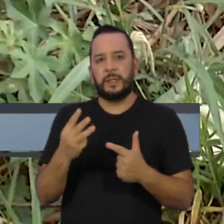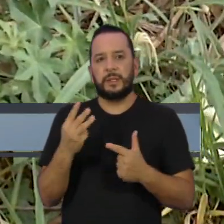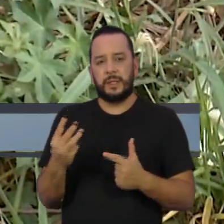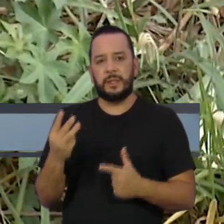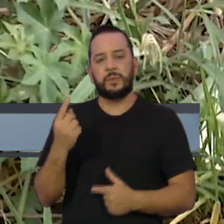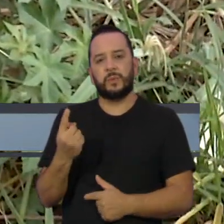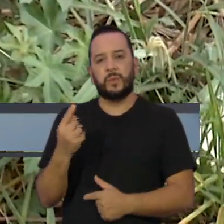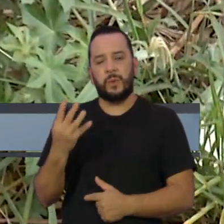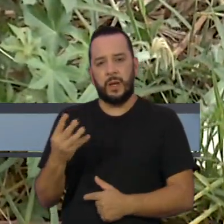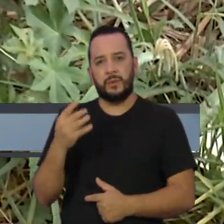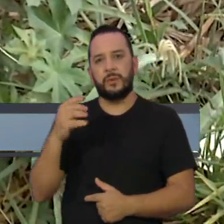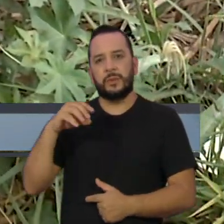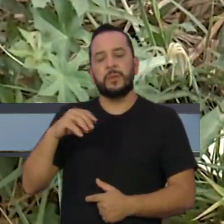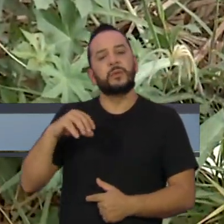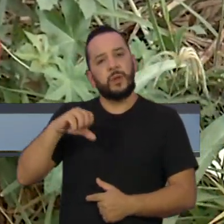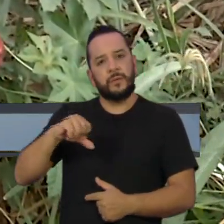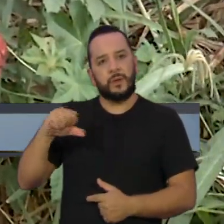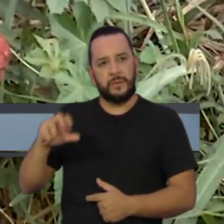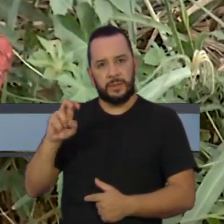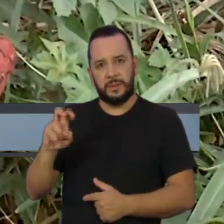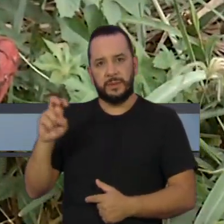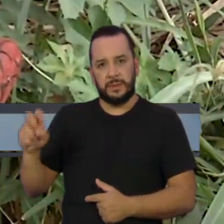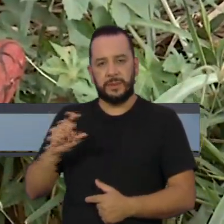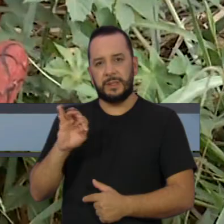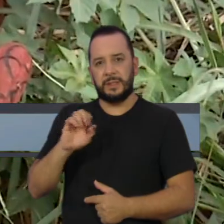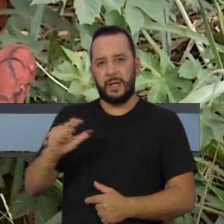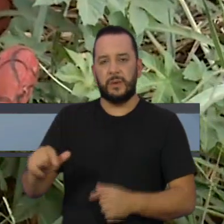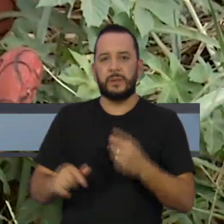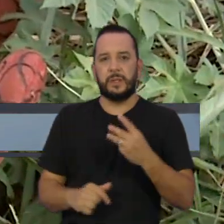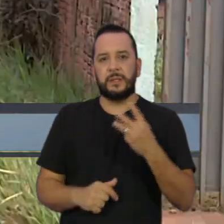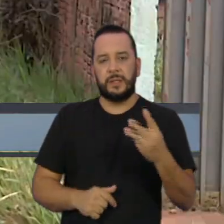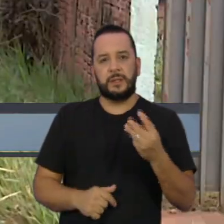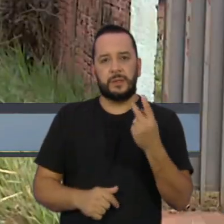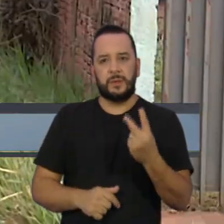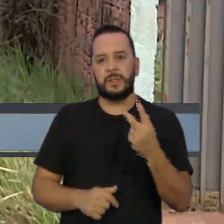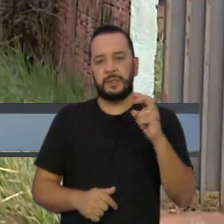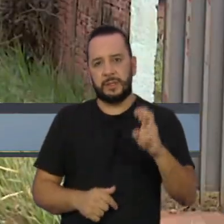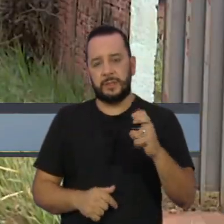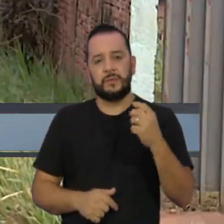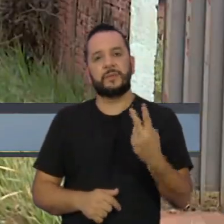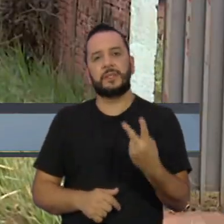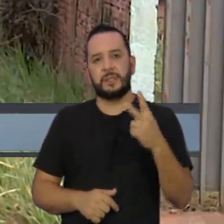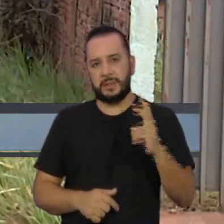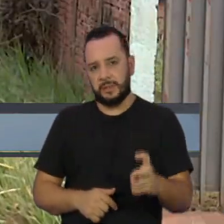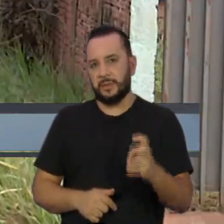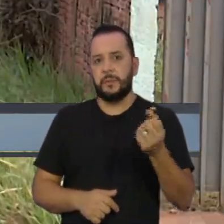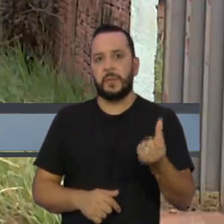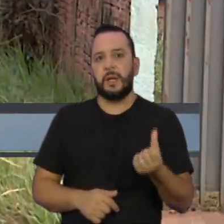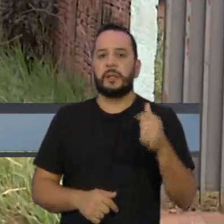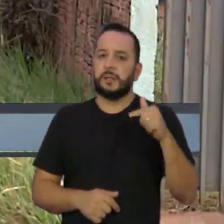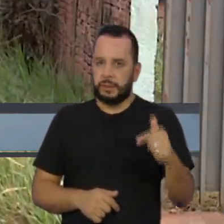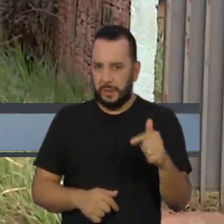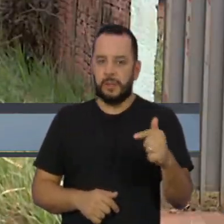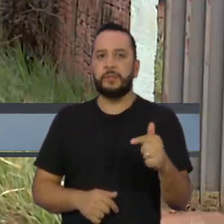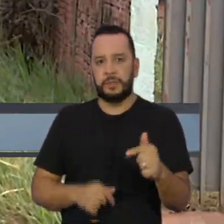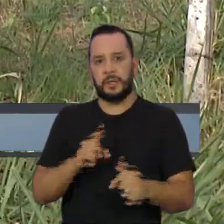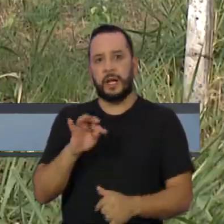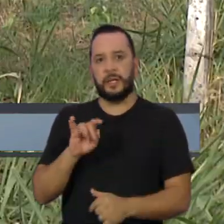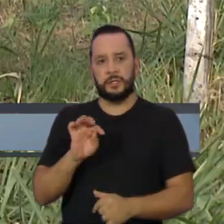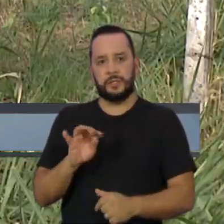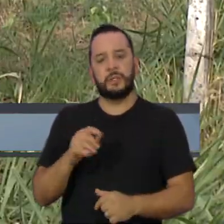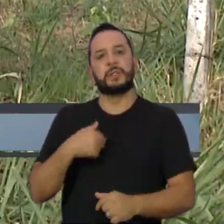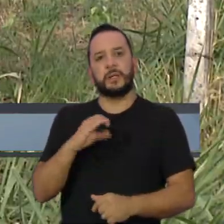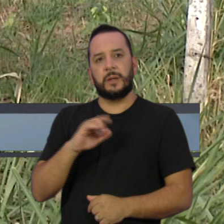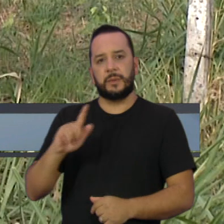3314 9955 SESAU e 3325 2567 da de